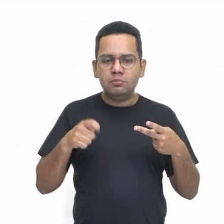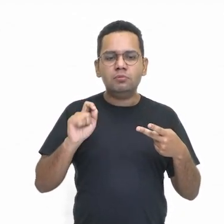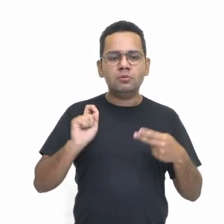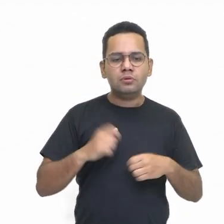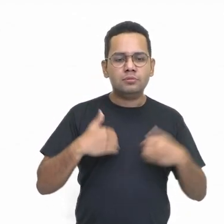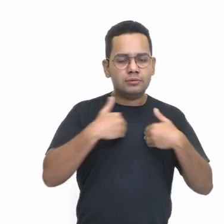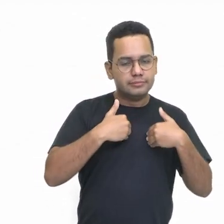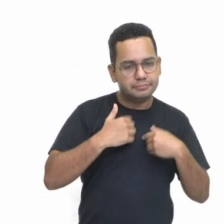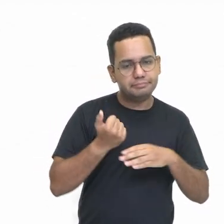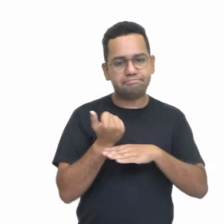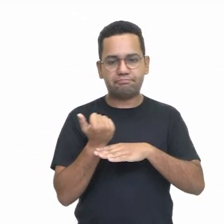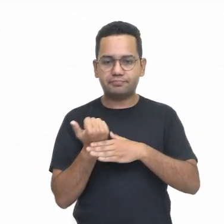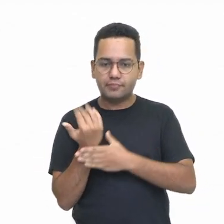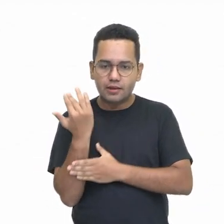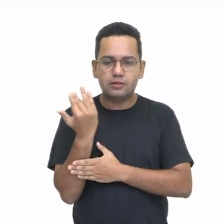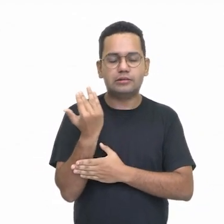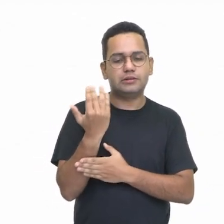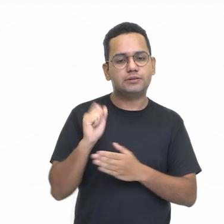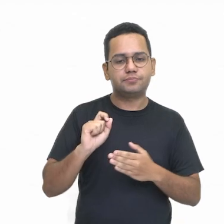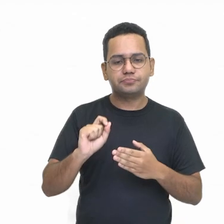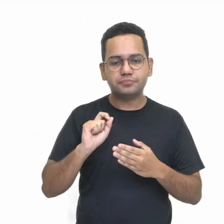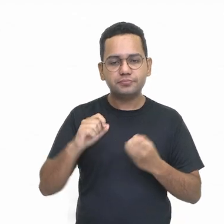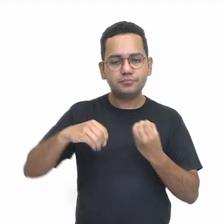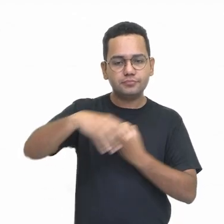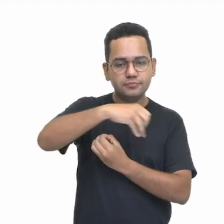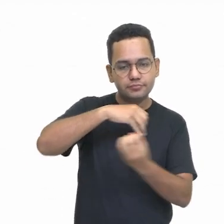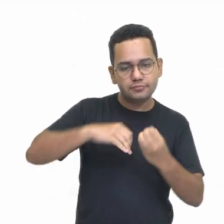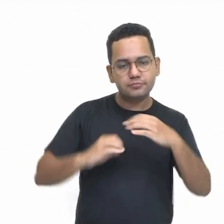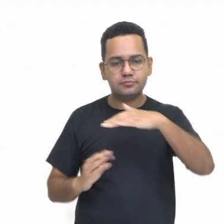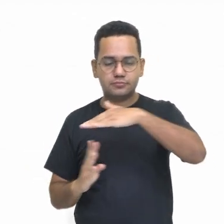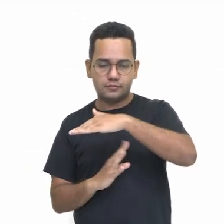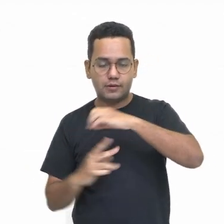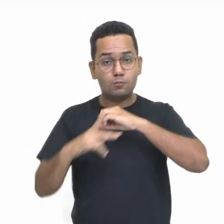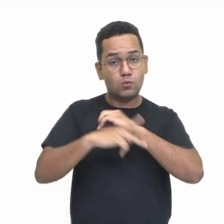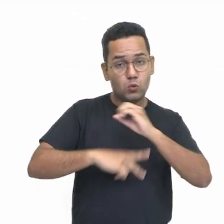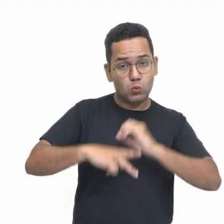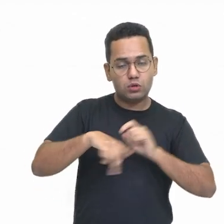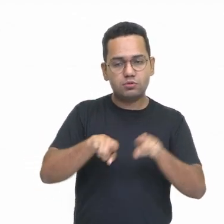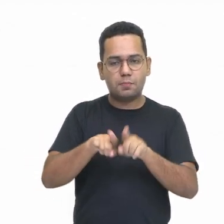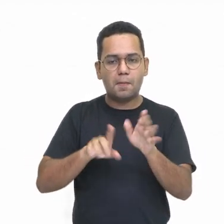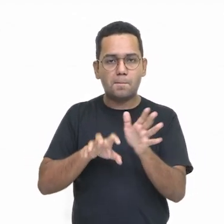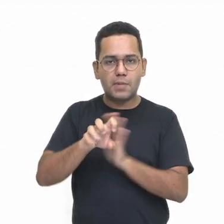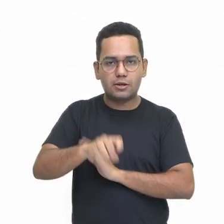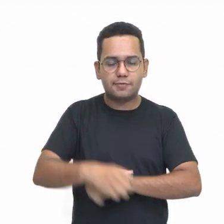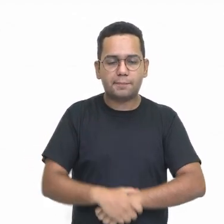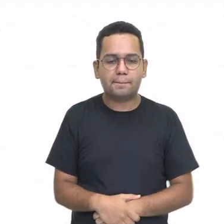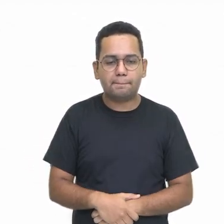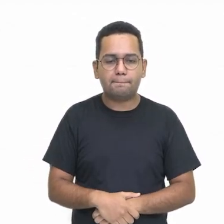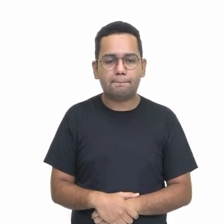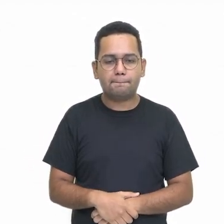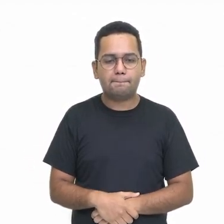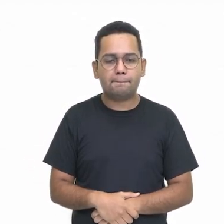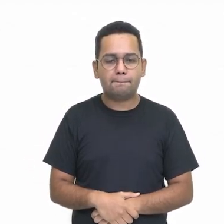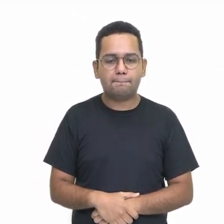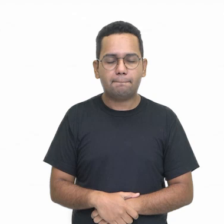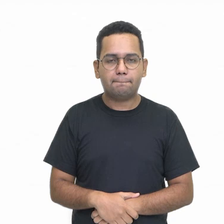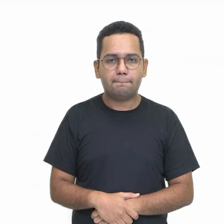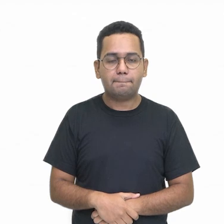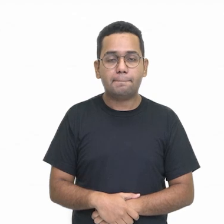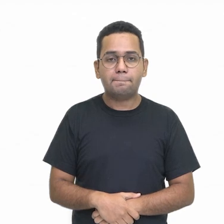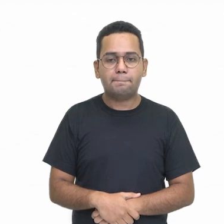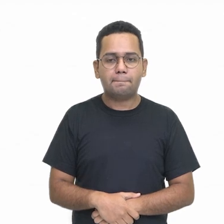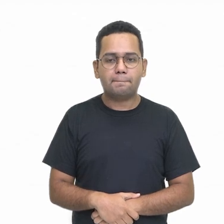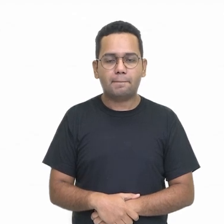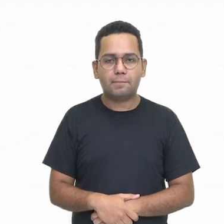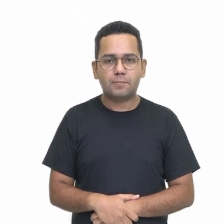plantas fungos algas protozoários e bactérias E esses E essas popul ações elas podem estar